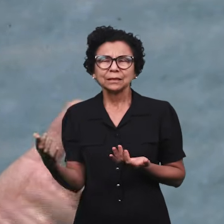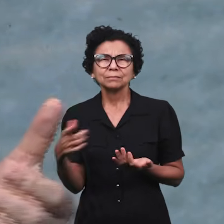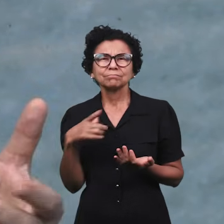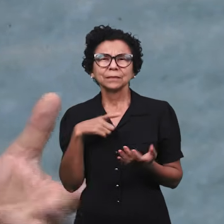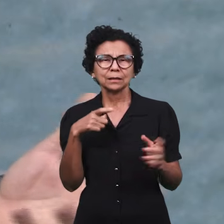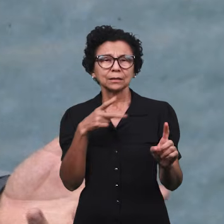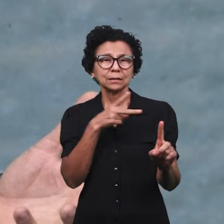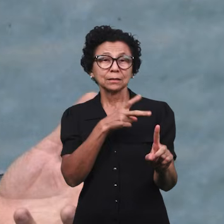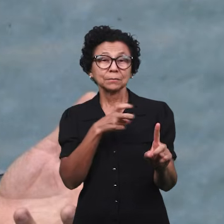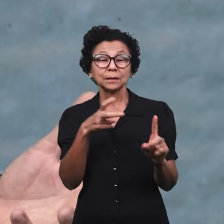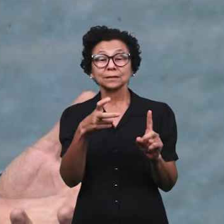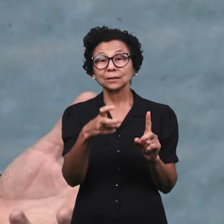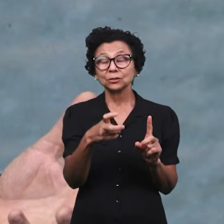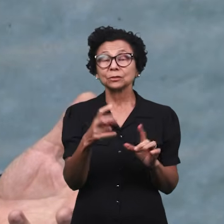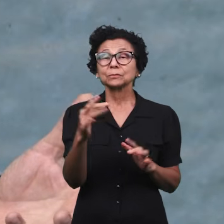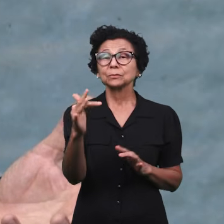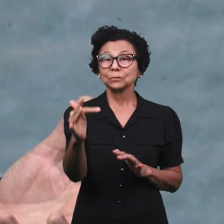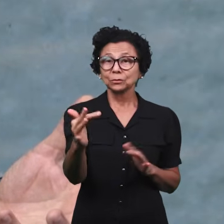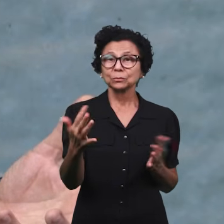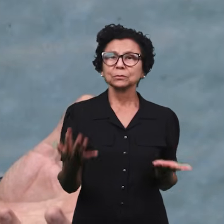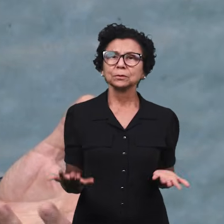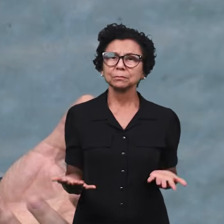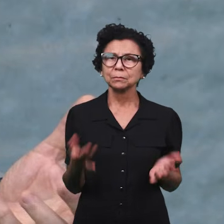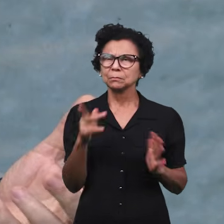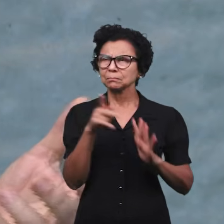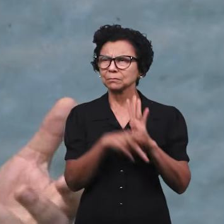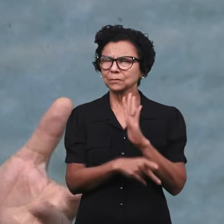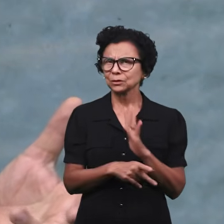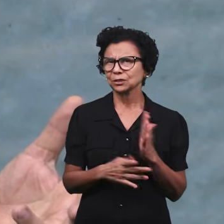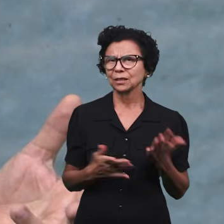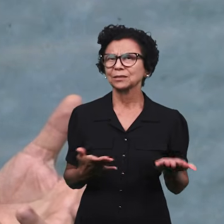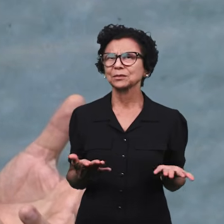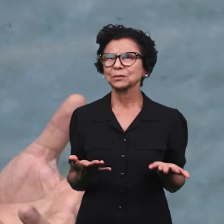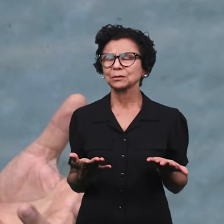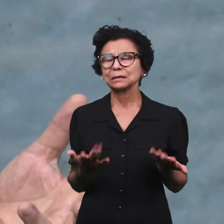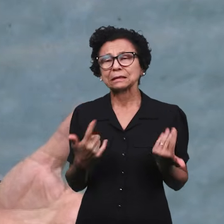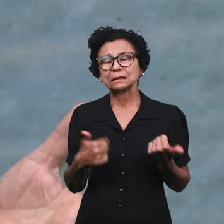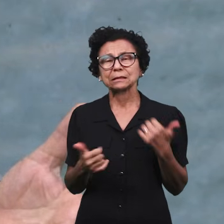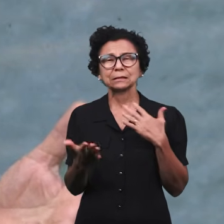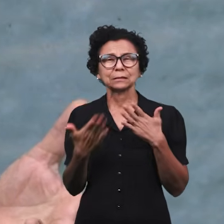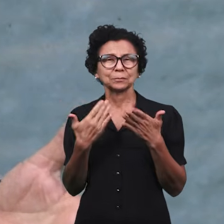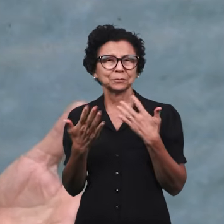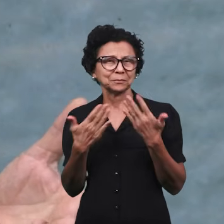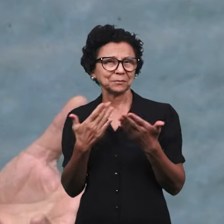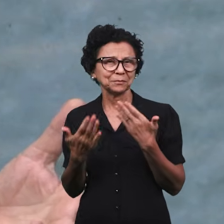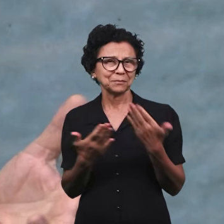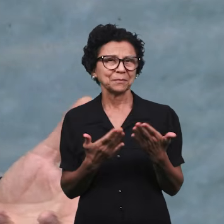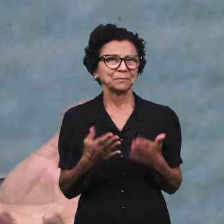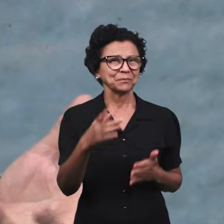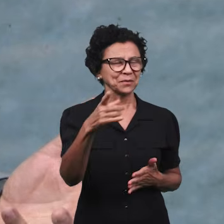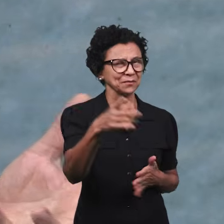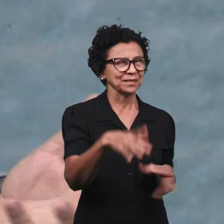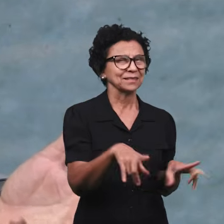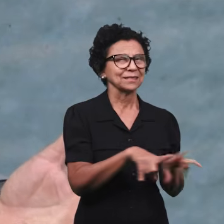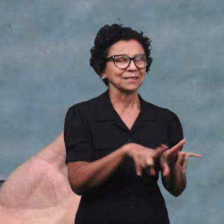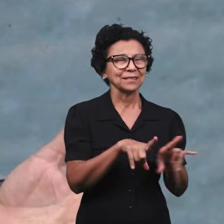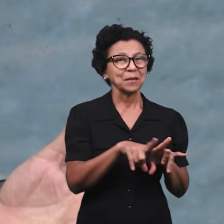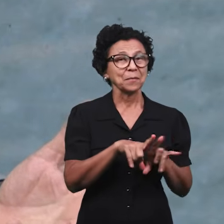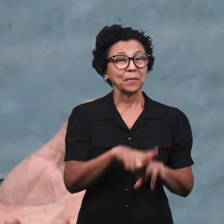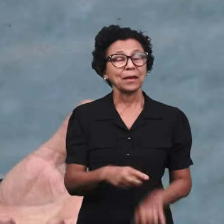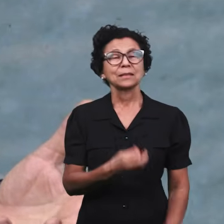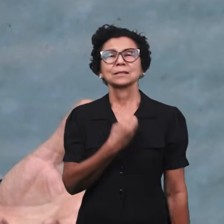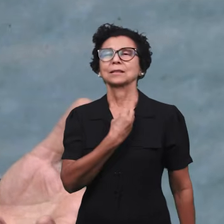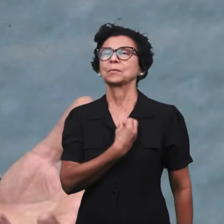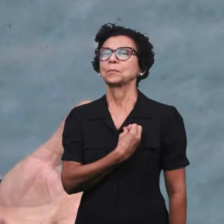projetos, caminhos a serem seguidos. E nesse bate-papo você também está participando dele.